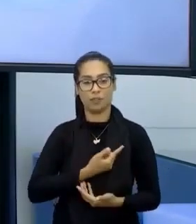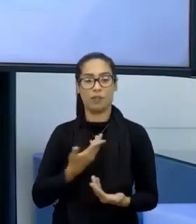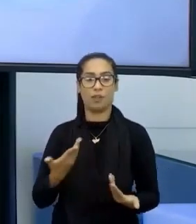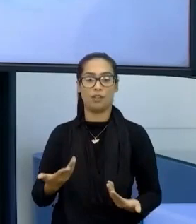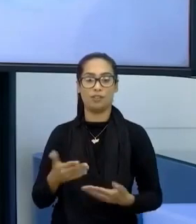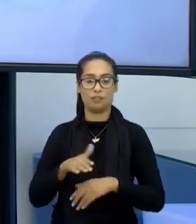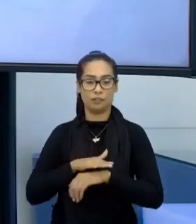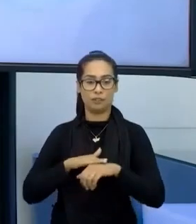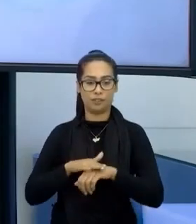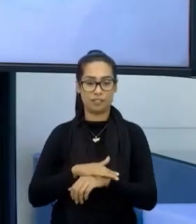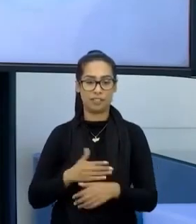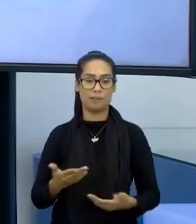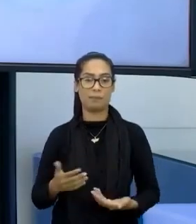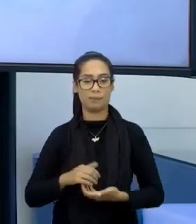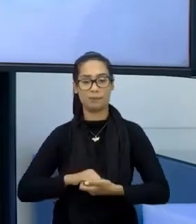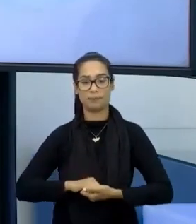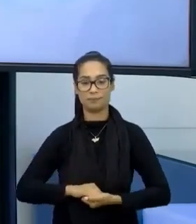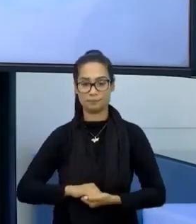interação.